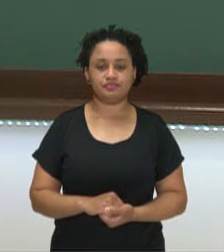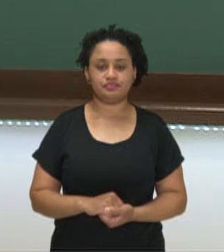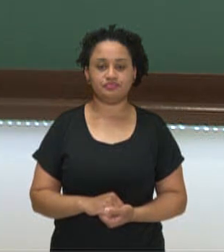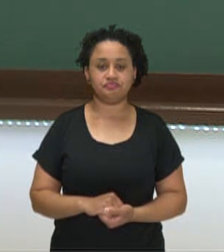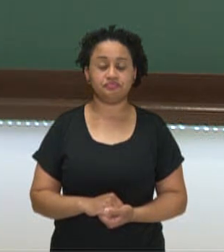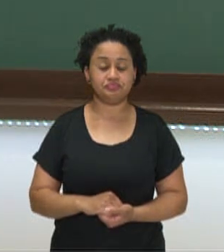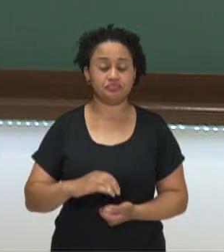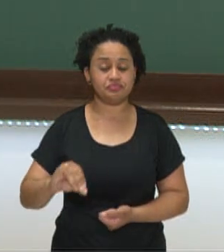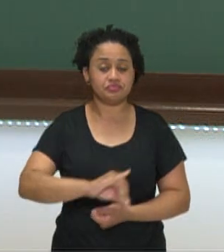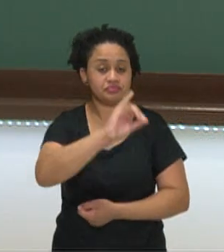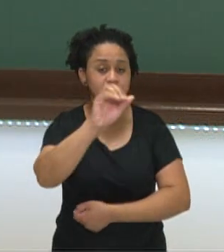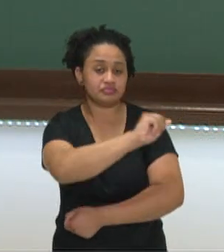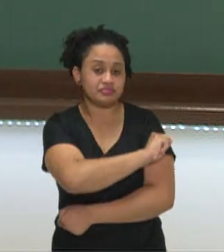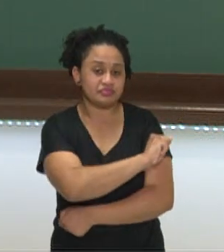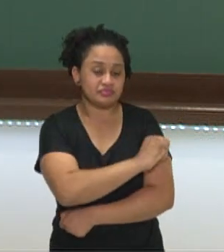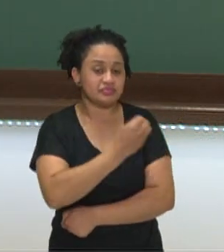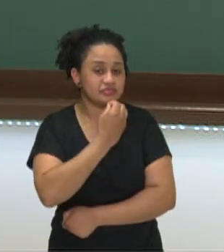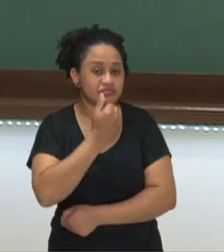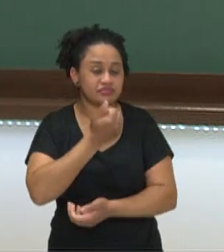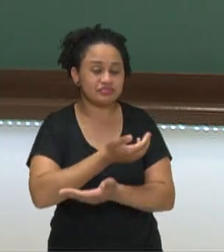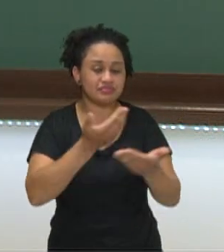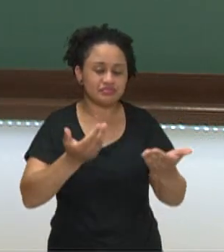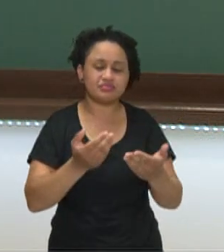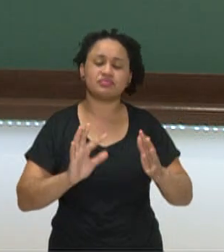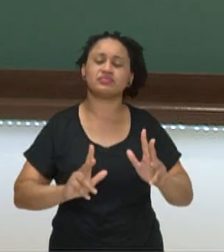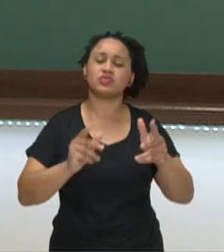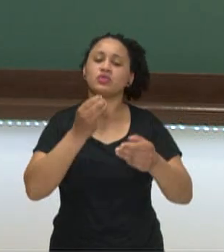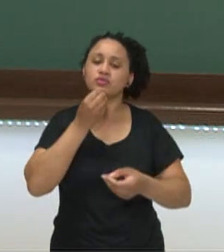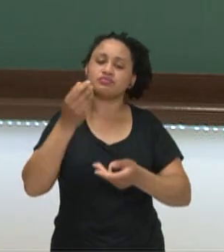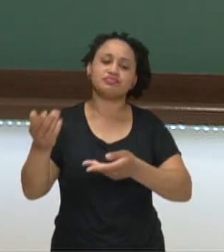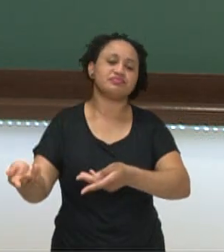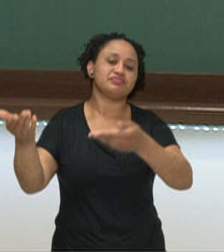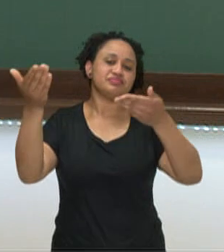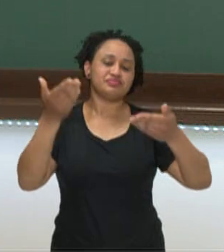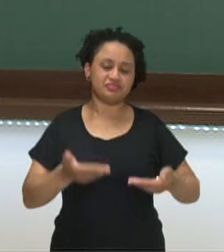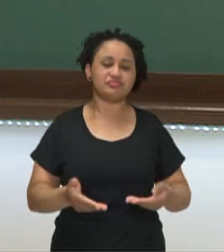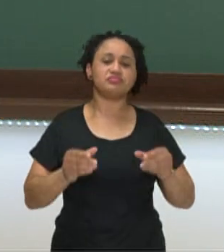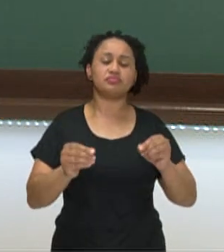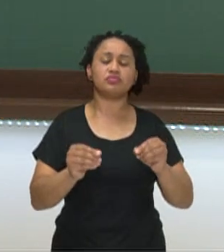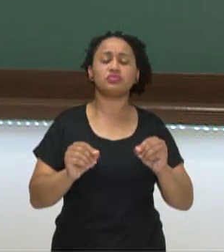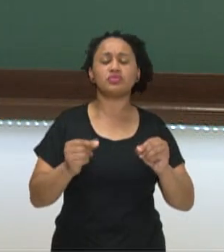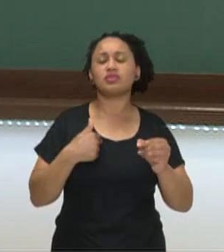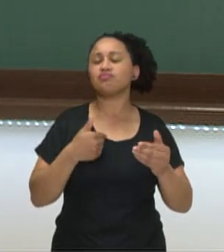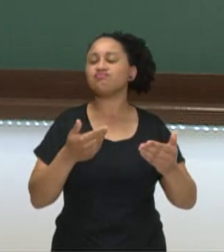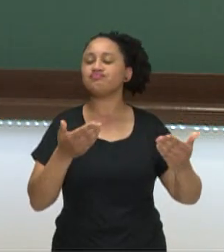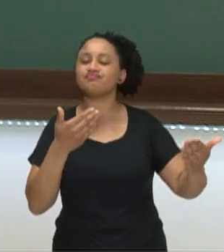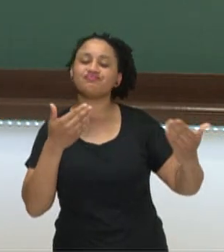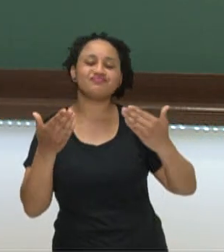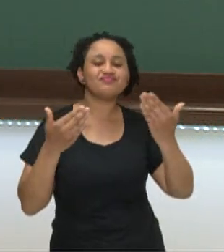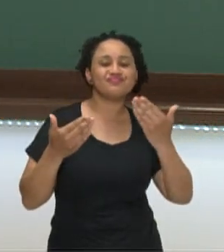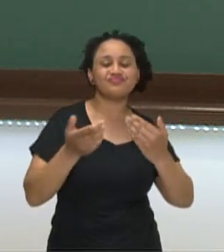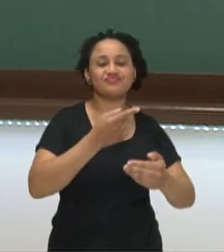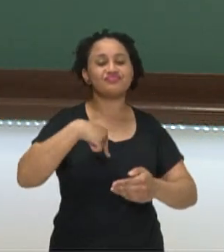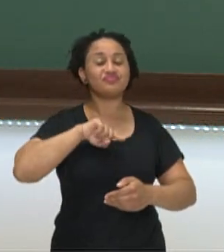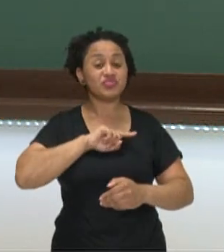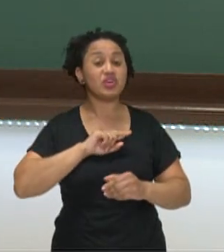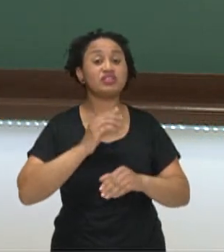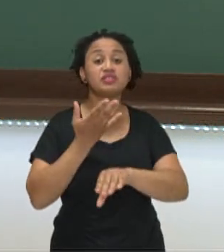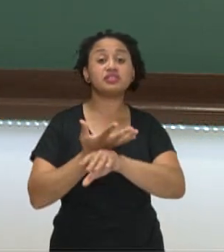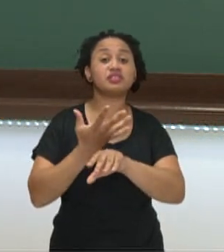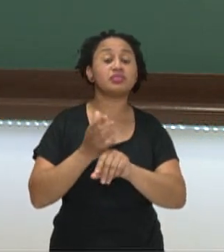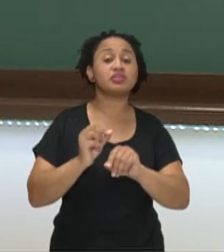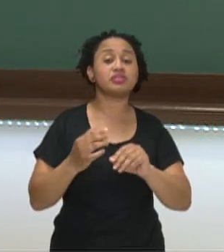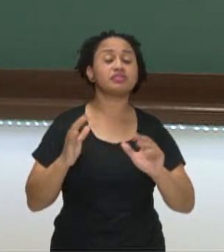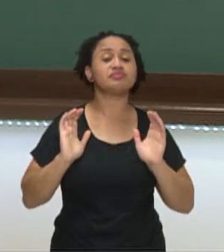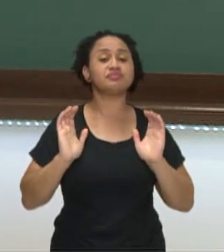Olá, estudantes, tudo bem com vocês? Sejam muito bem-vindos, sejam muito bem-vindas no nosso bate-papo, né? Cidadania e